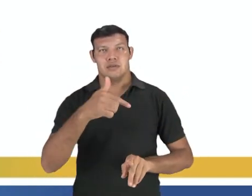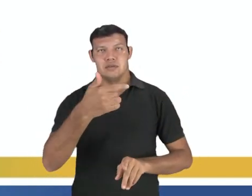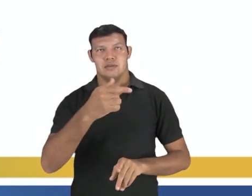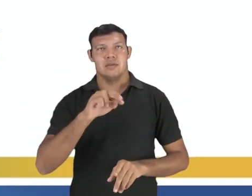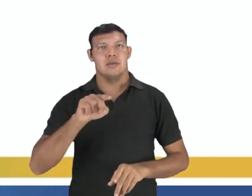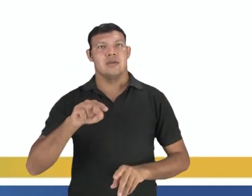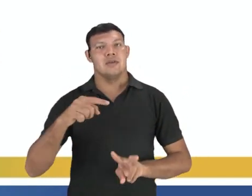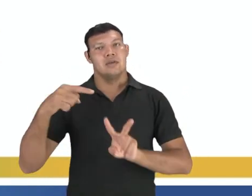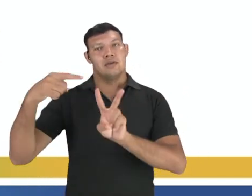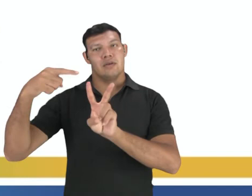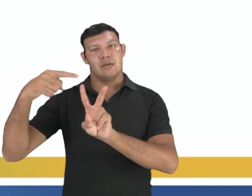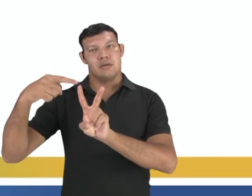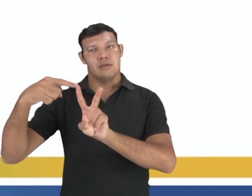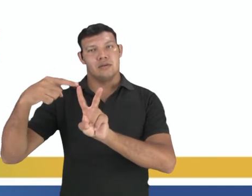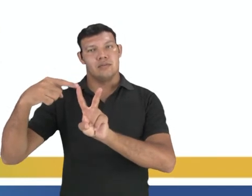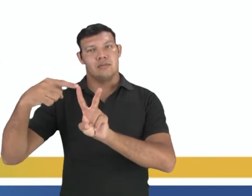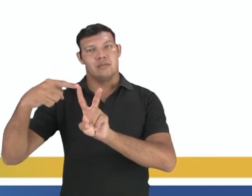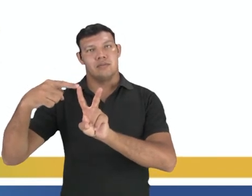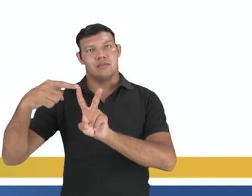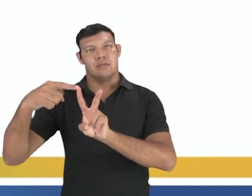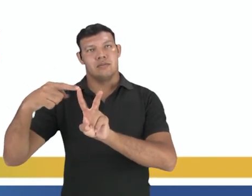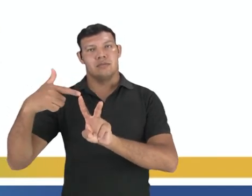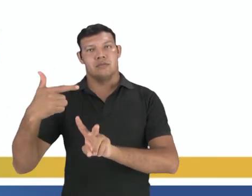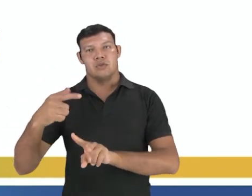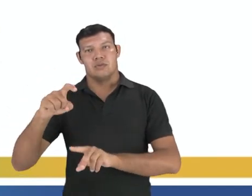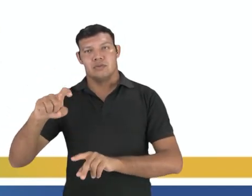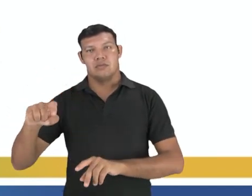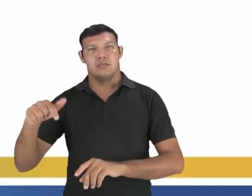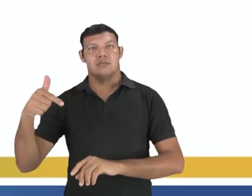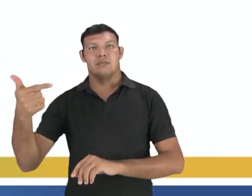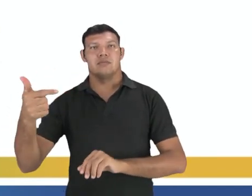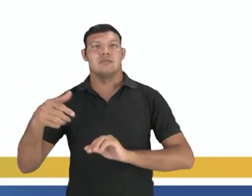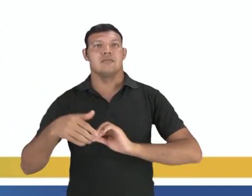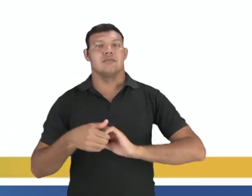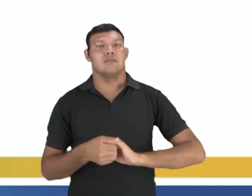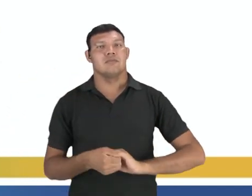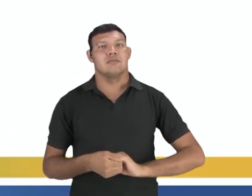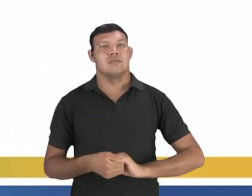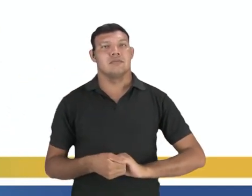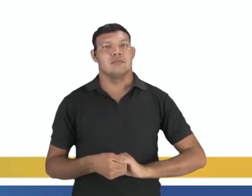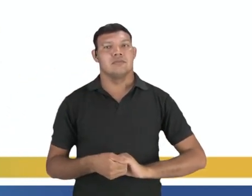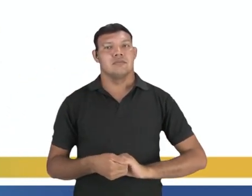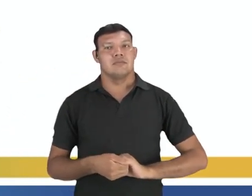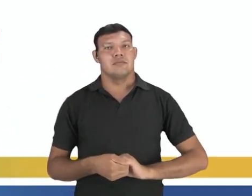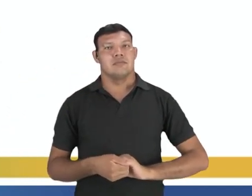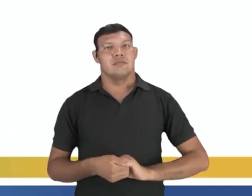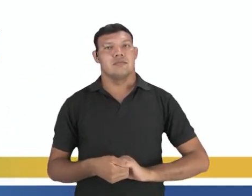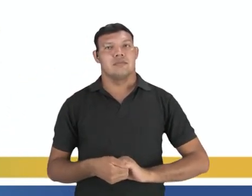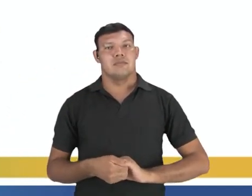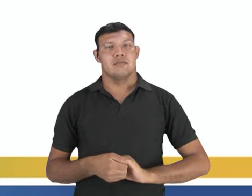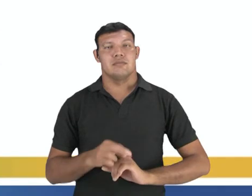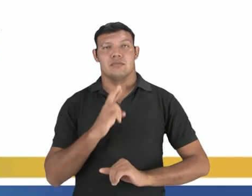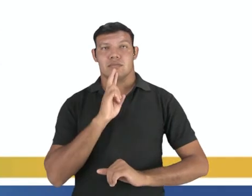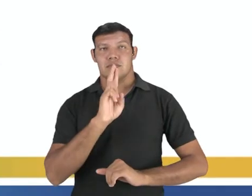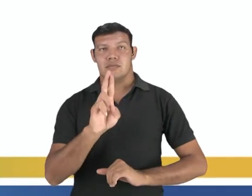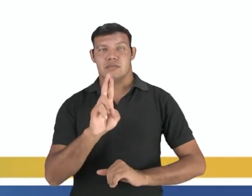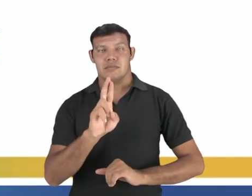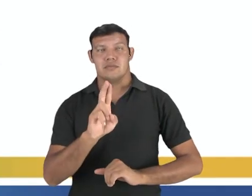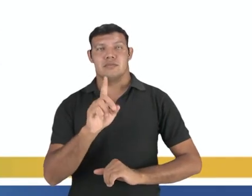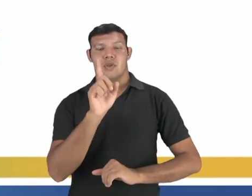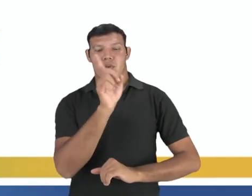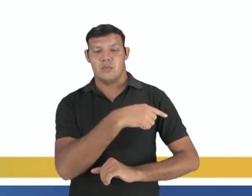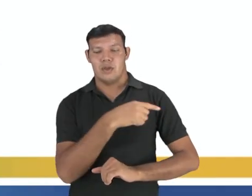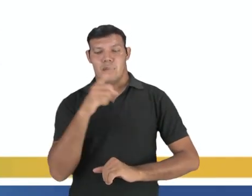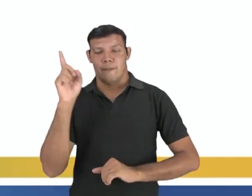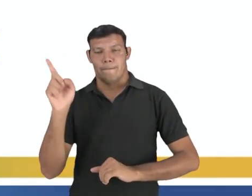ficando raiz de D ao quadrado é igual a raiz de 2x ao quadrado. Eliminando as raízes